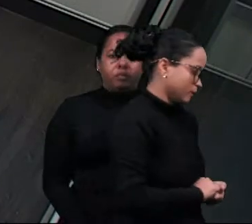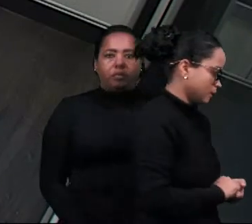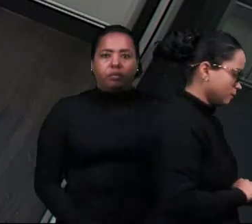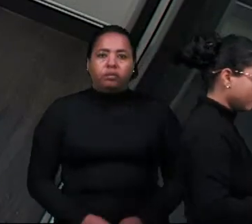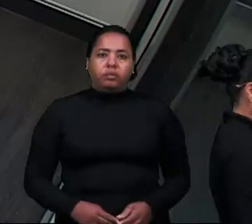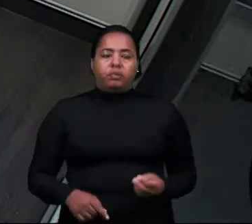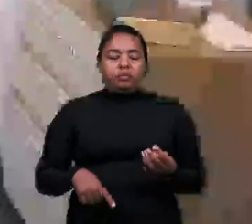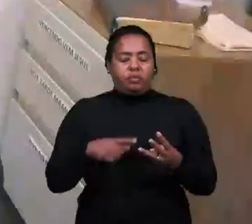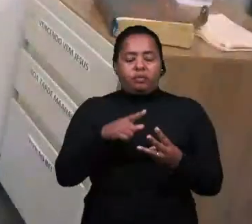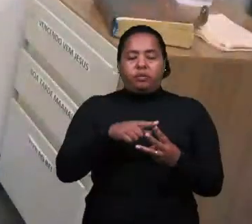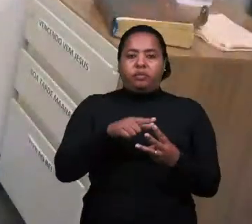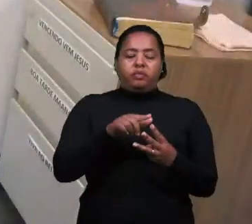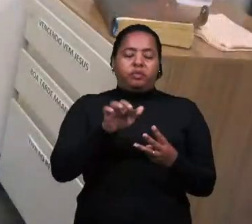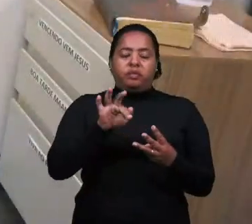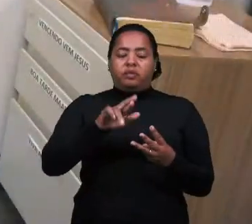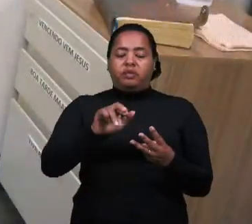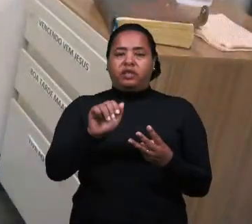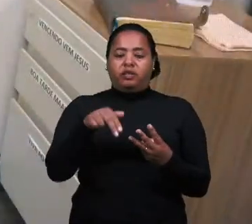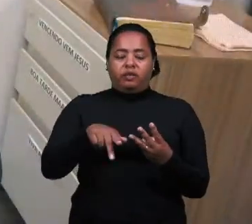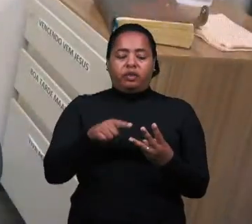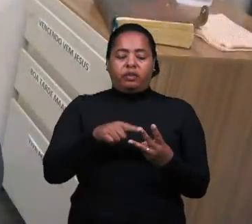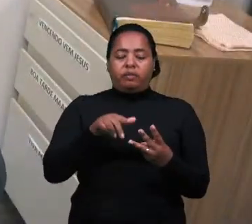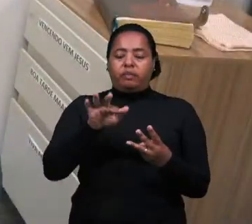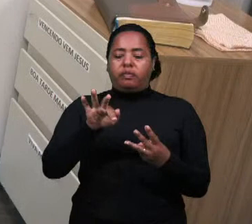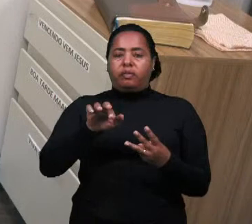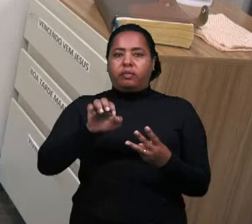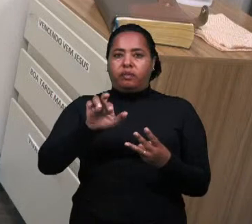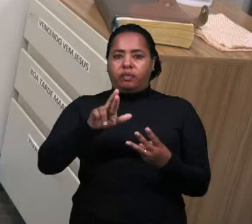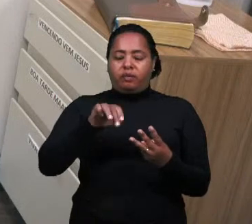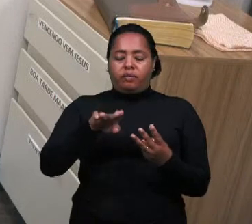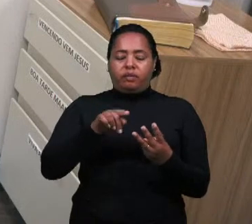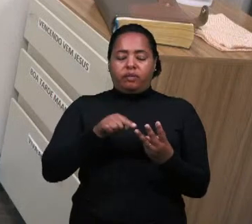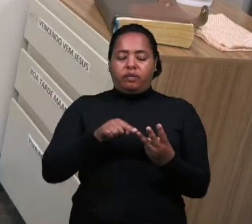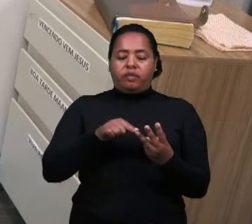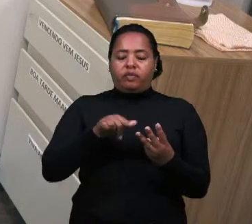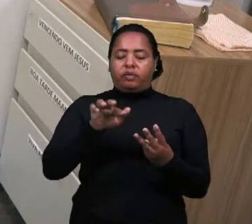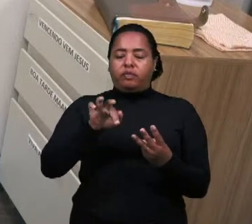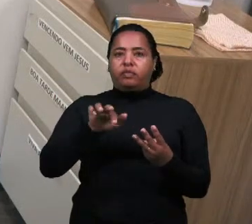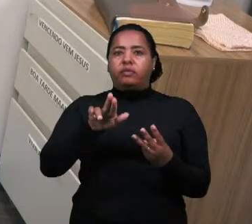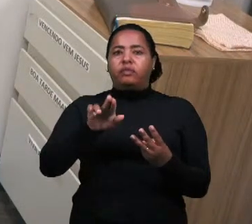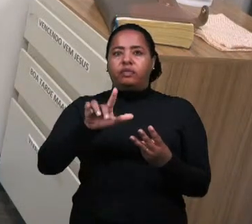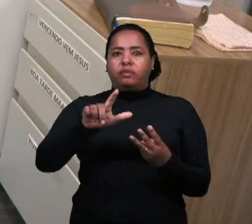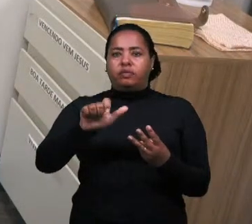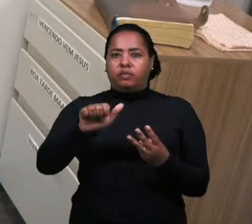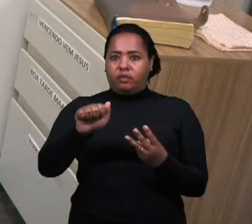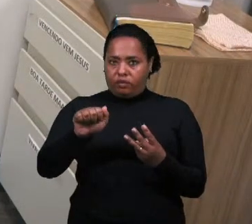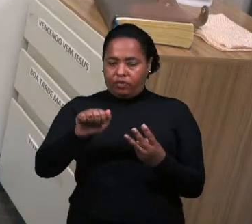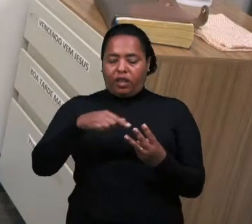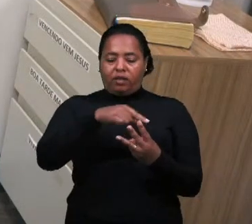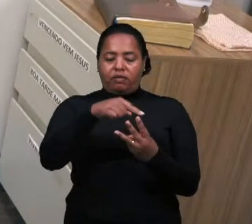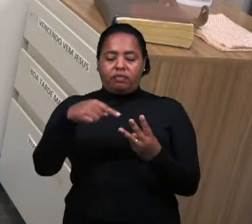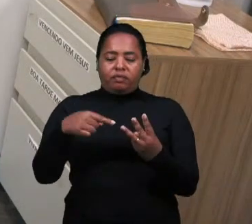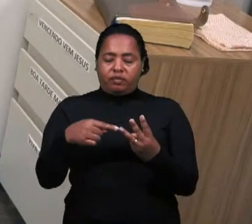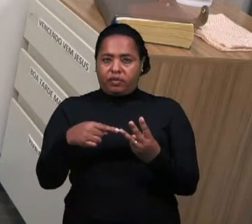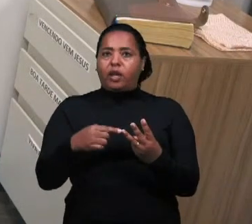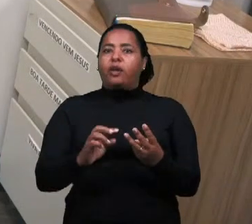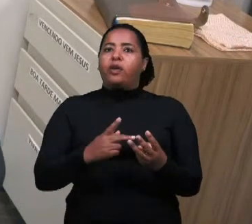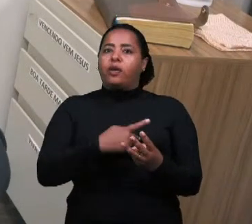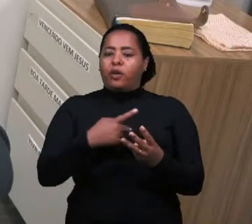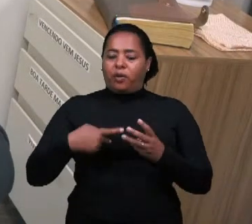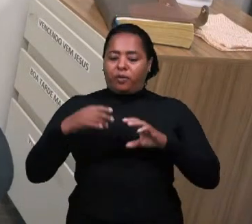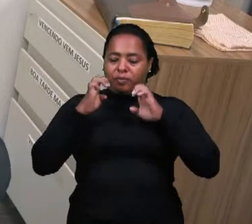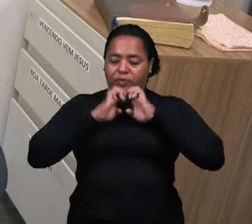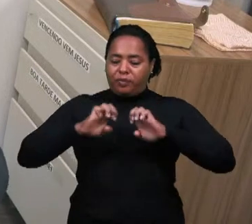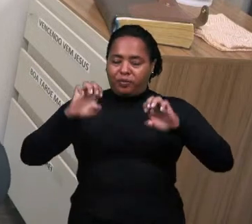pastor Fernando, pastor Furlan, praticamente ali esse trio, né? Que o pastor foi evangelizando. O pastor